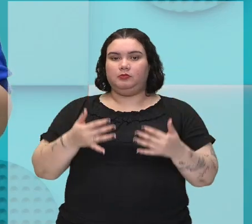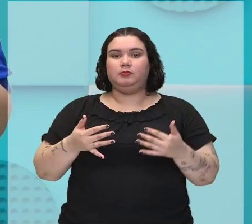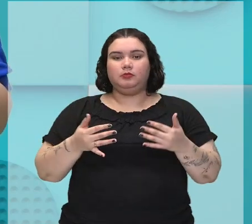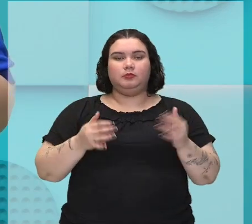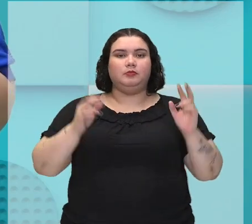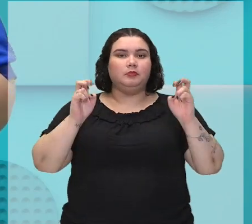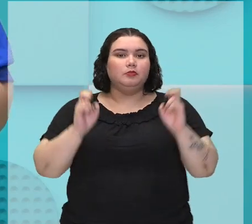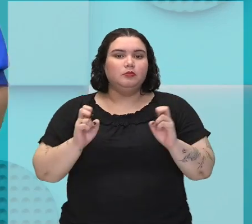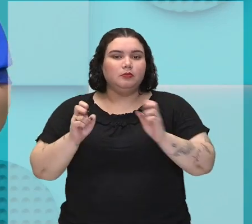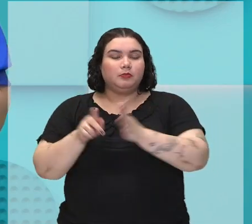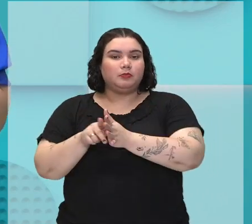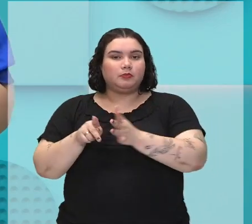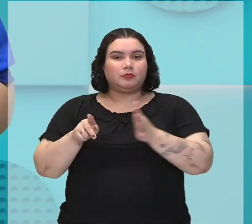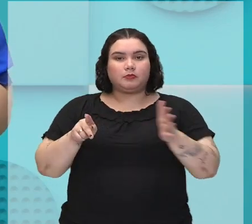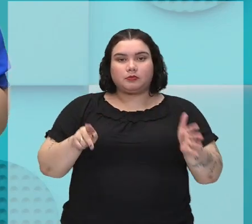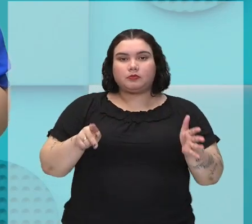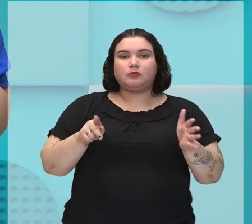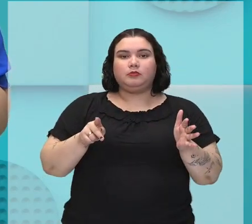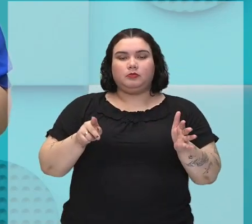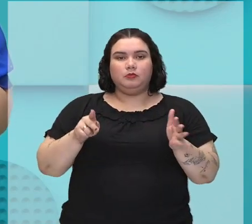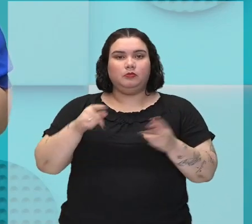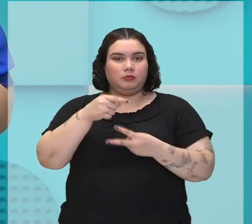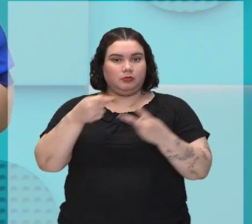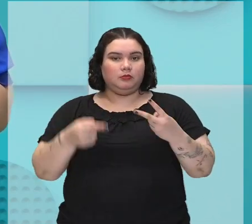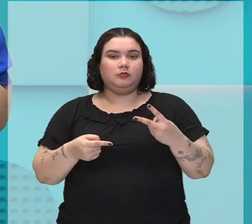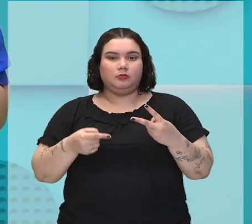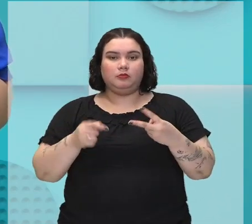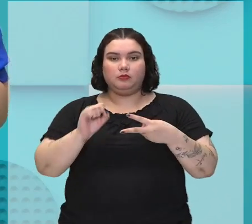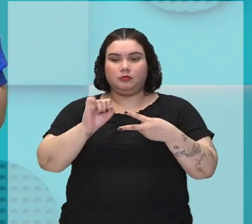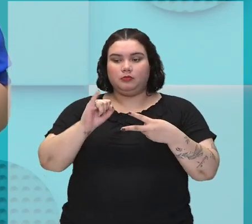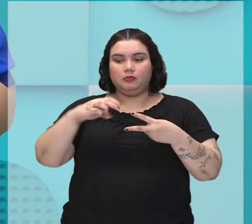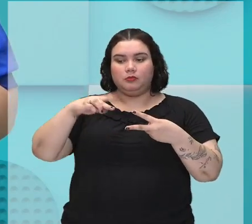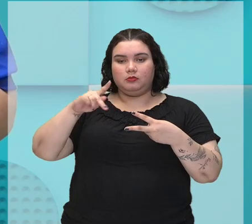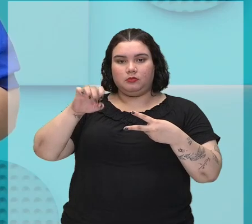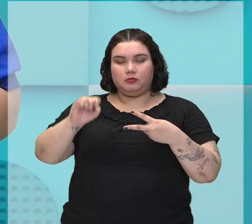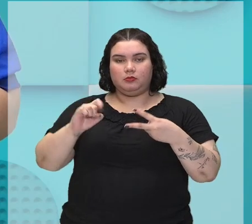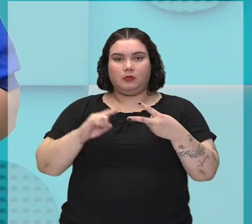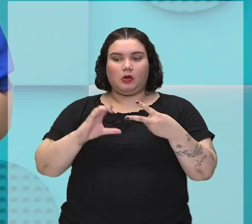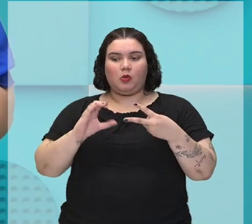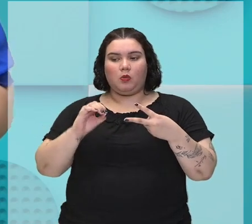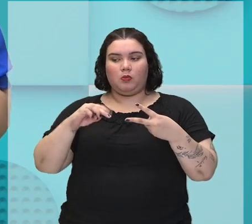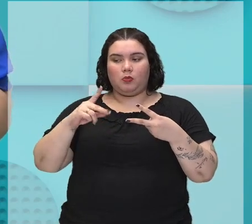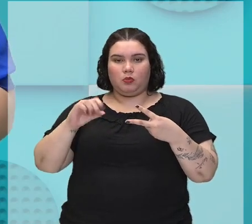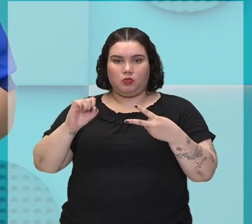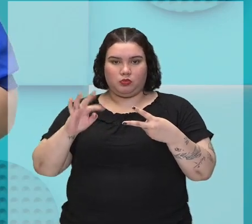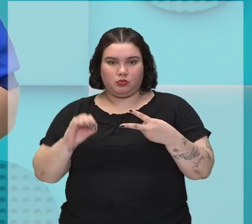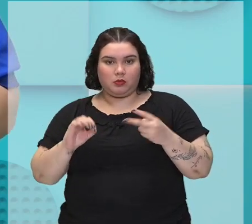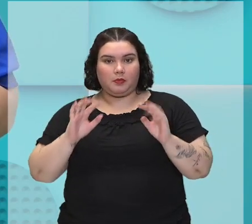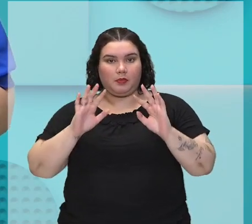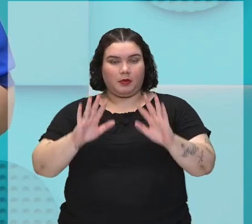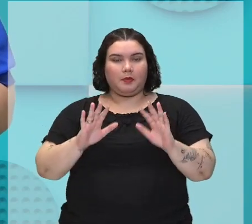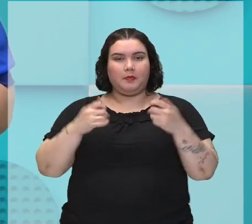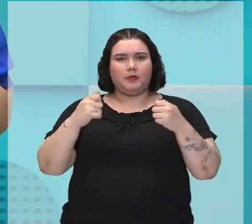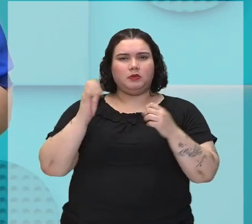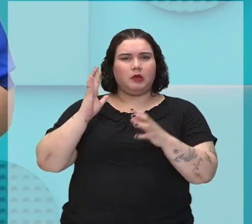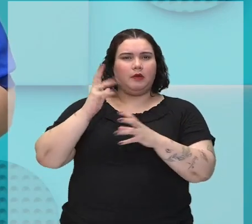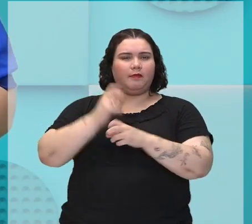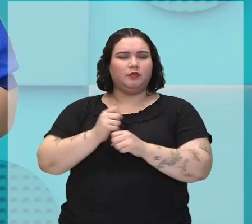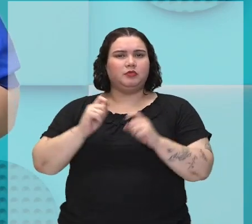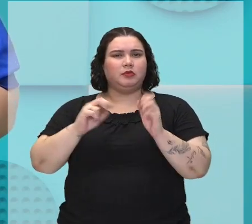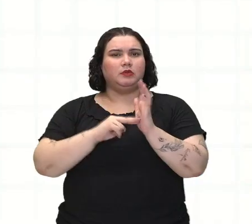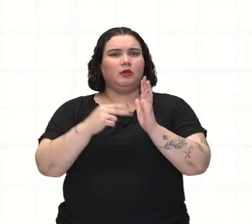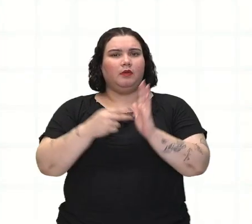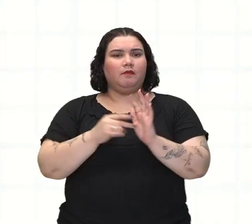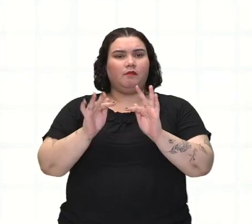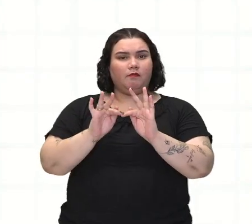período simples e composto, nós precisamos fazer uma recapitulação em frase. Então, acompanhe